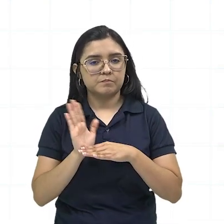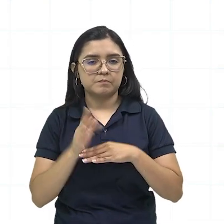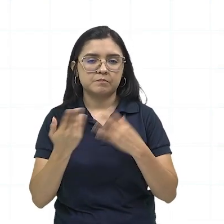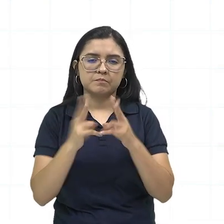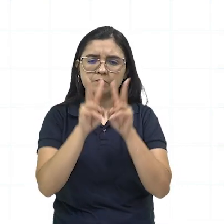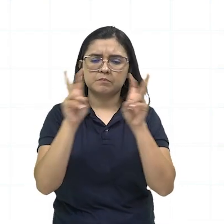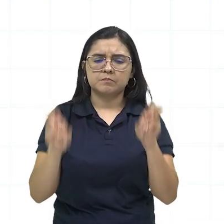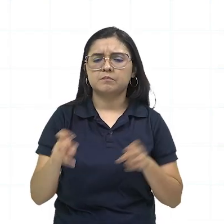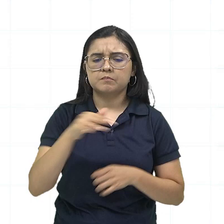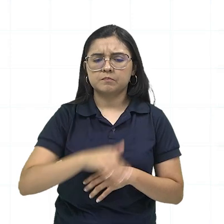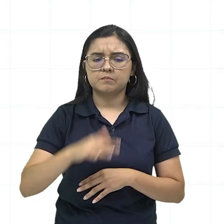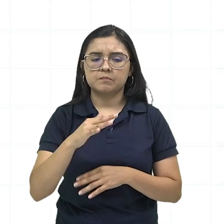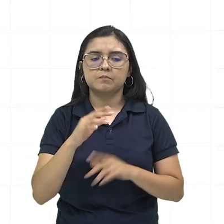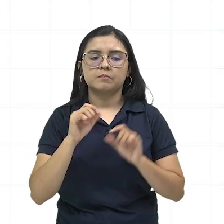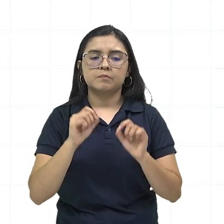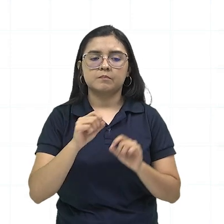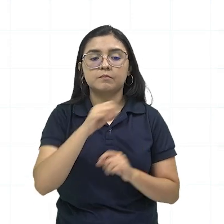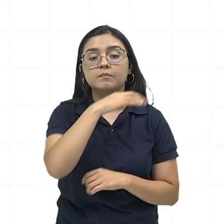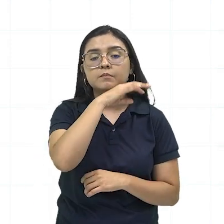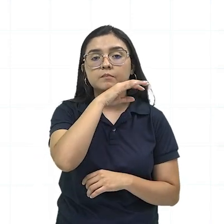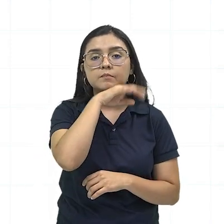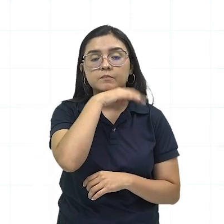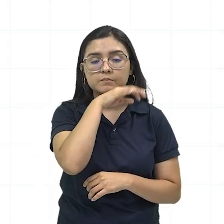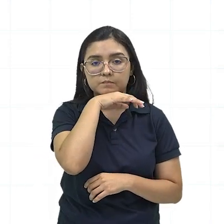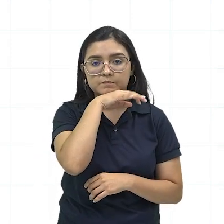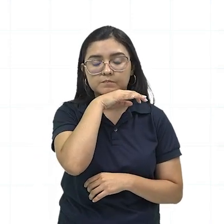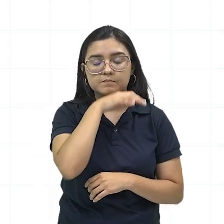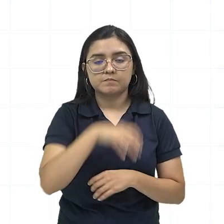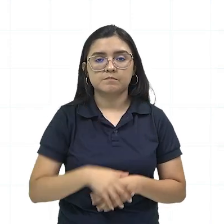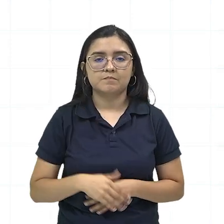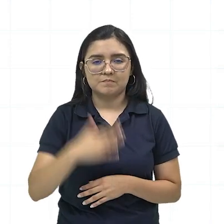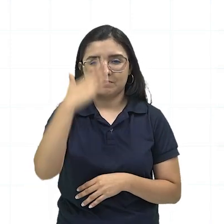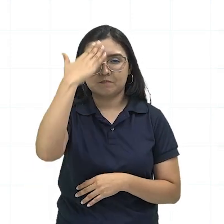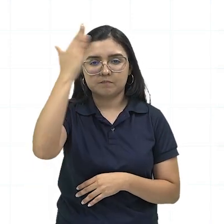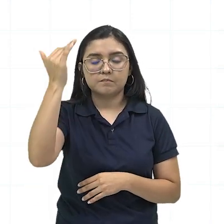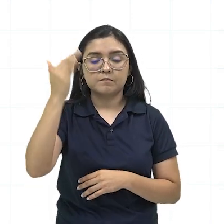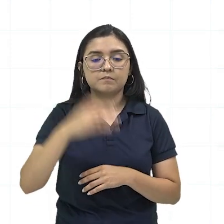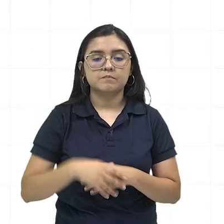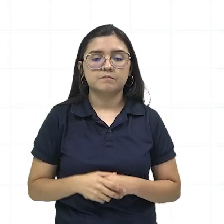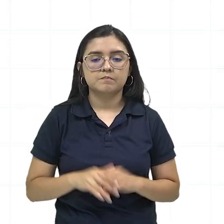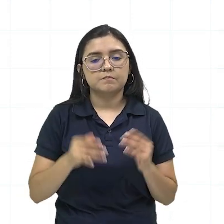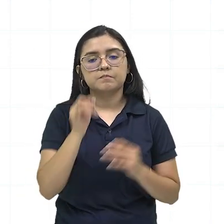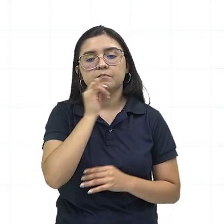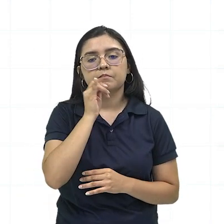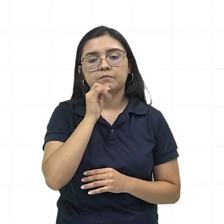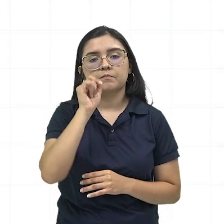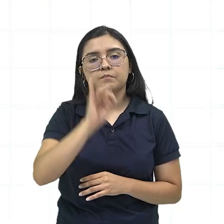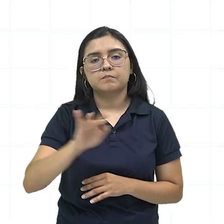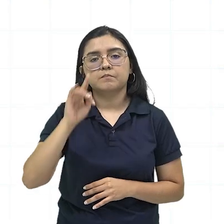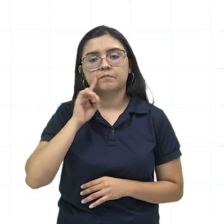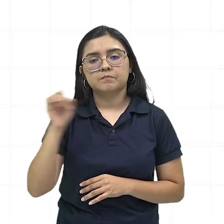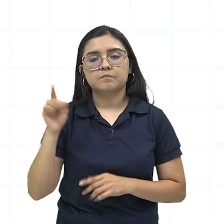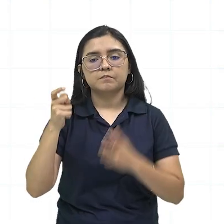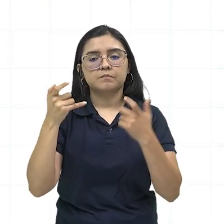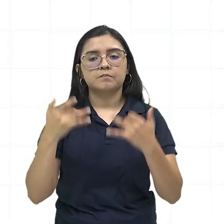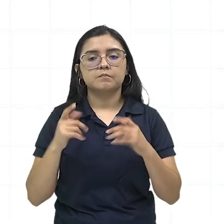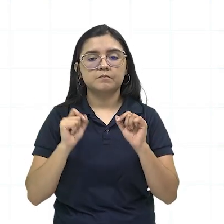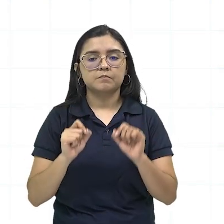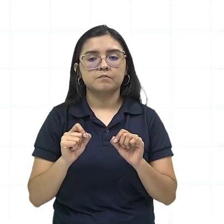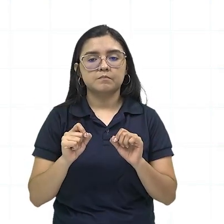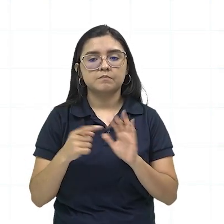acho que são que as pessoas mais conhecem, vem bastante, mas no nosso exemplo ali na imagem, nós temos também falando sobre a